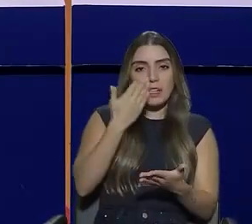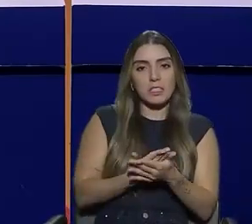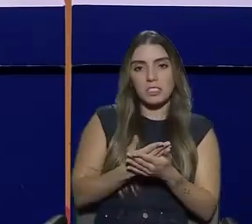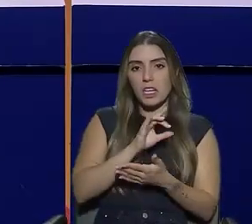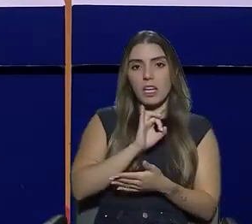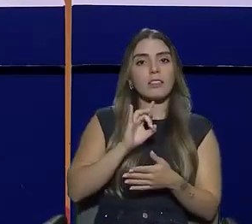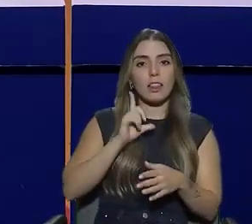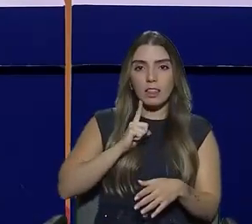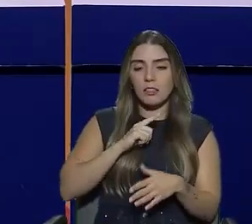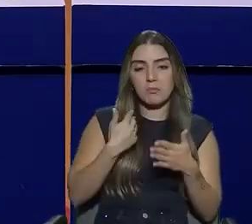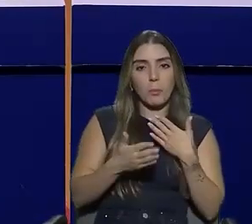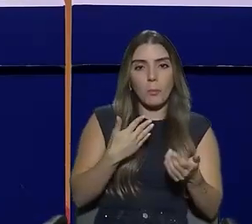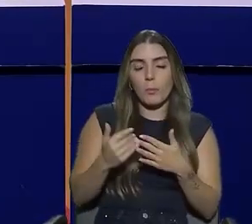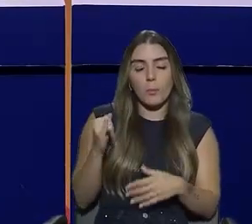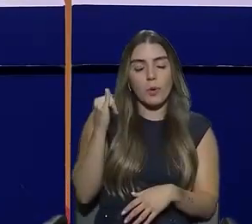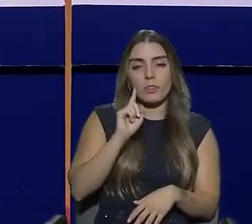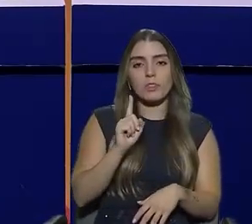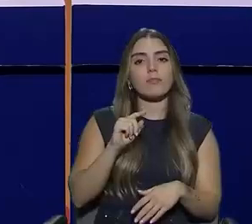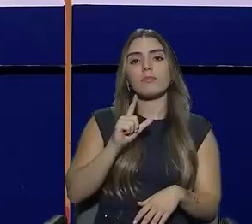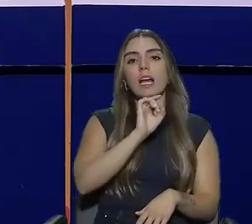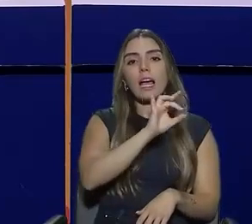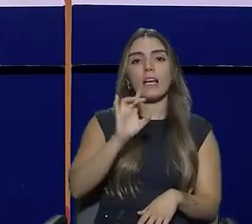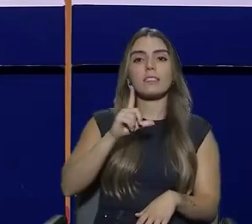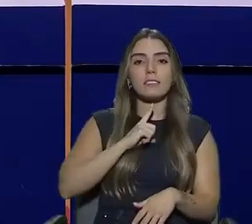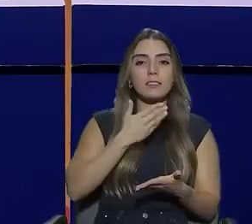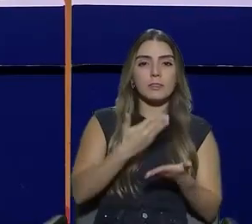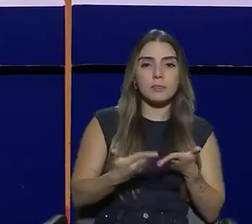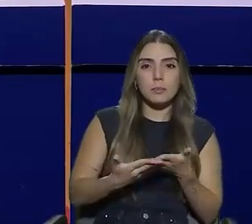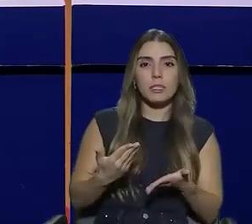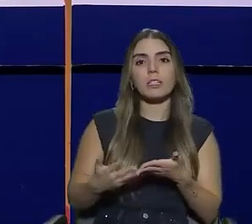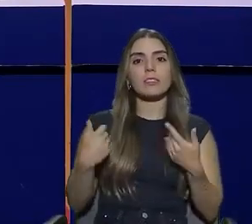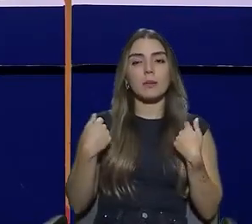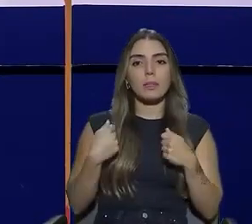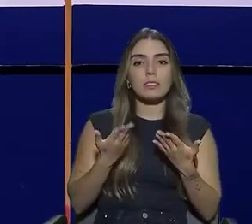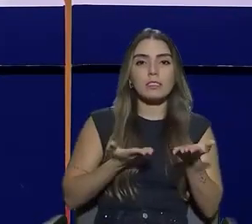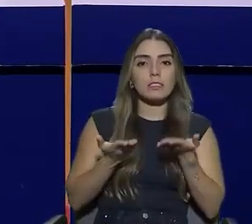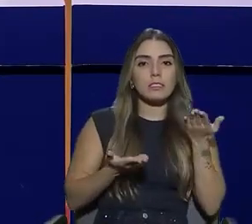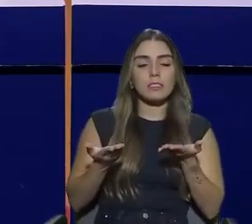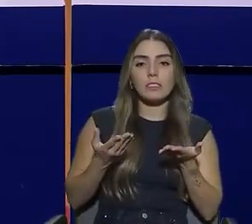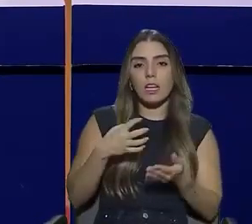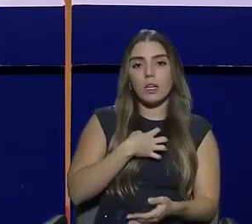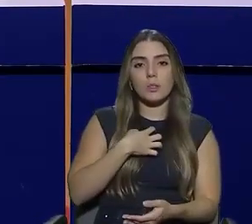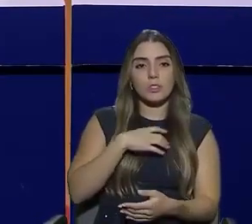e cada uma vai lidar com o seu próprio luto e, de alguma maneira, aquilo pode acalentar quem